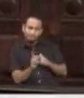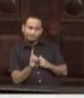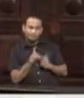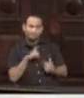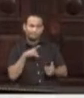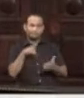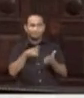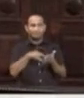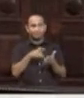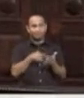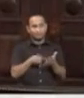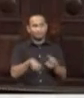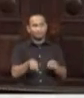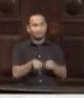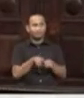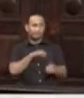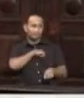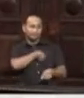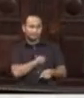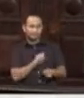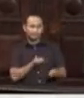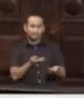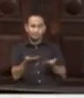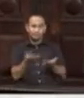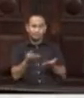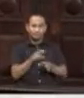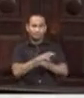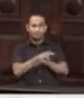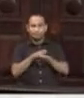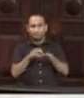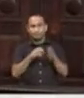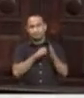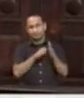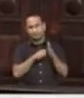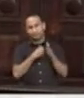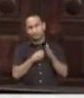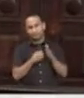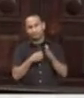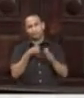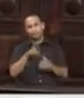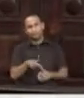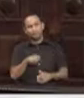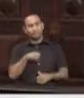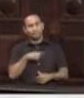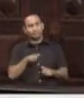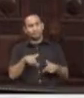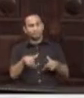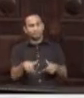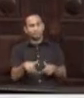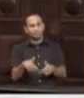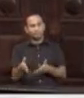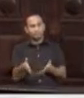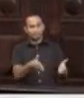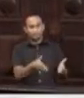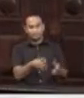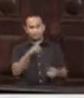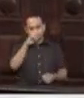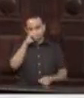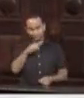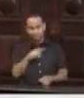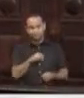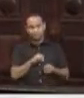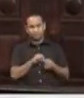contrato e subsídios fiscais concedidos a uma série de empresas. Essa foi a provocação que levou à condenação